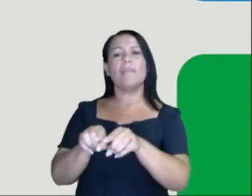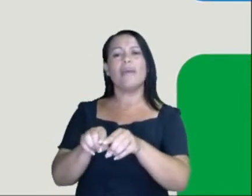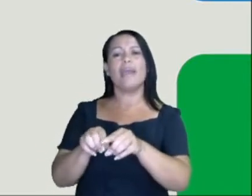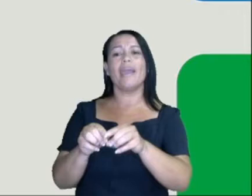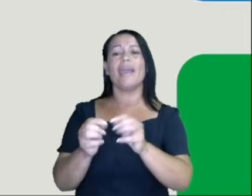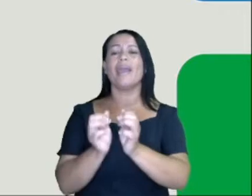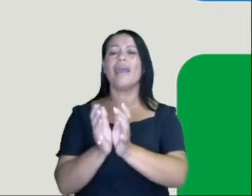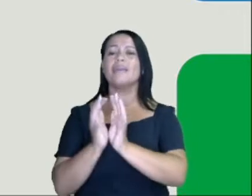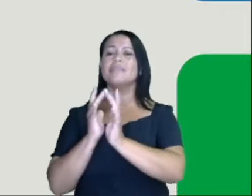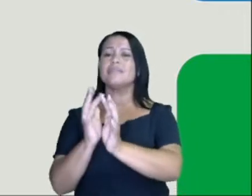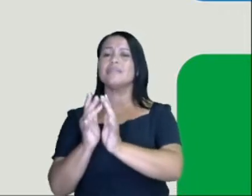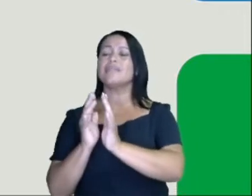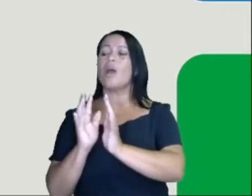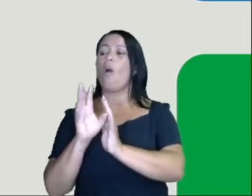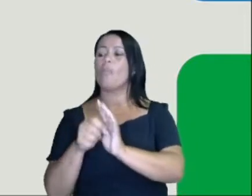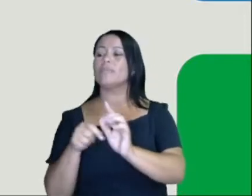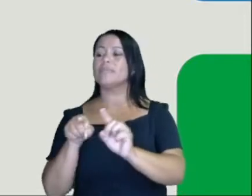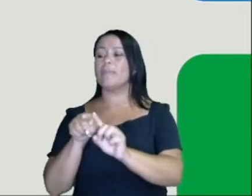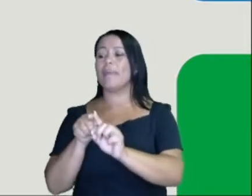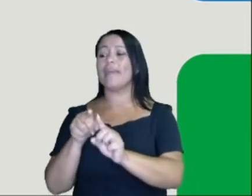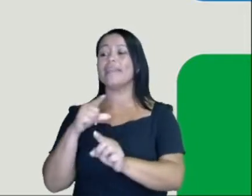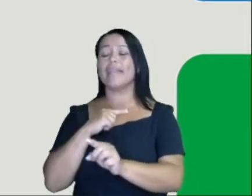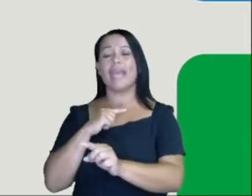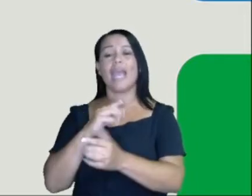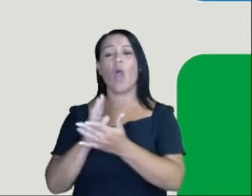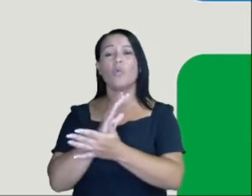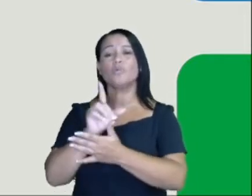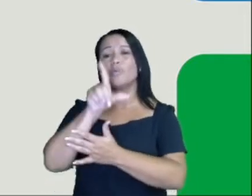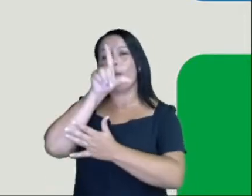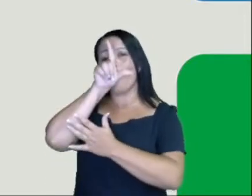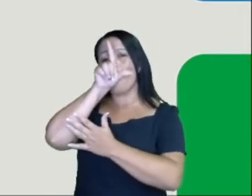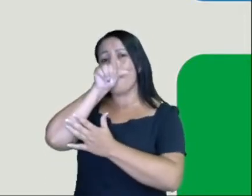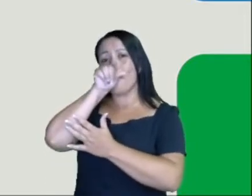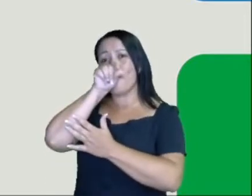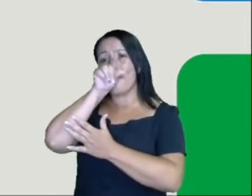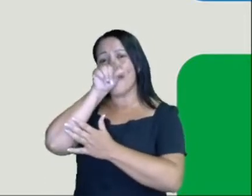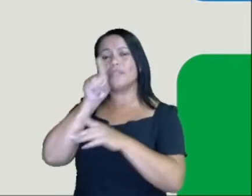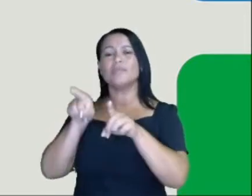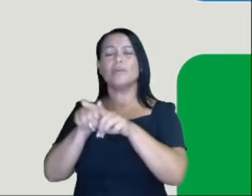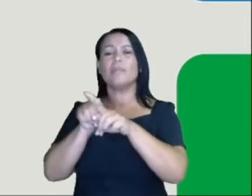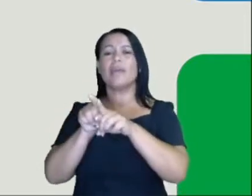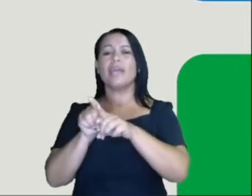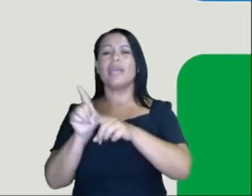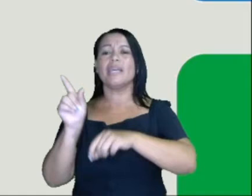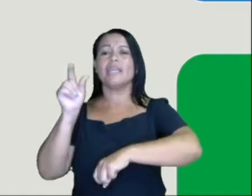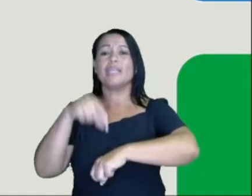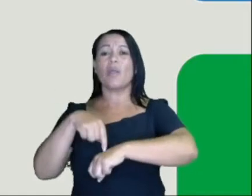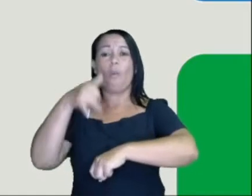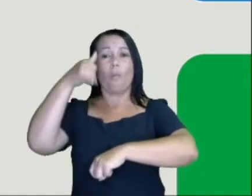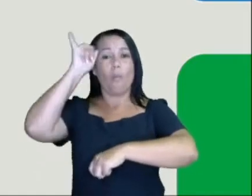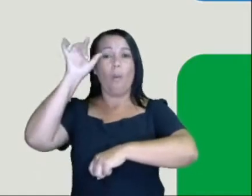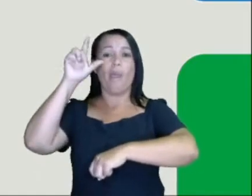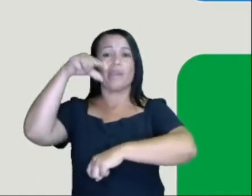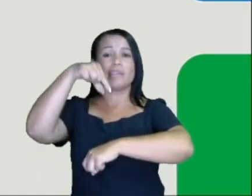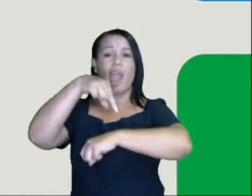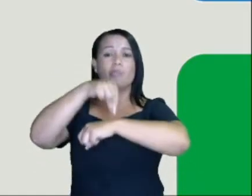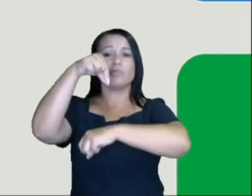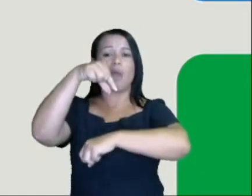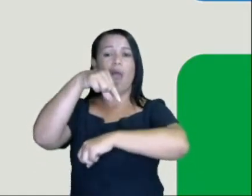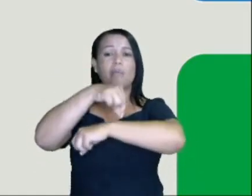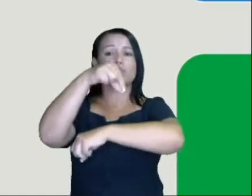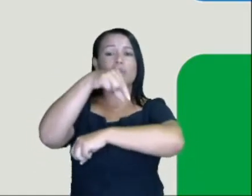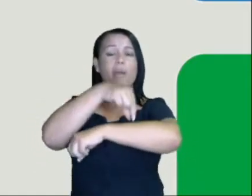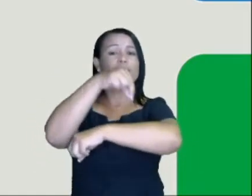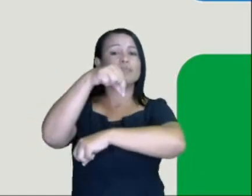ela. Também como pássaros, assim como pássaros que se alimentam de carrapatos em cima dos